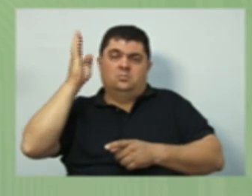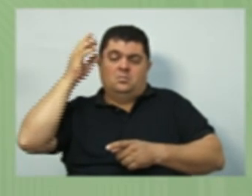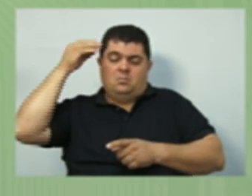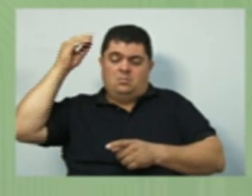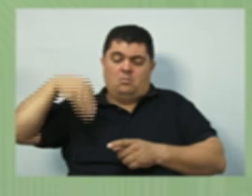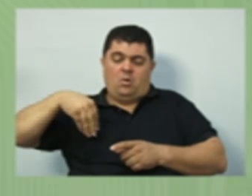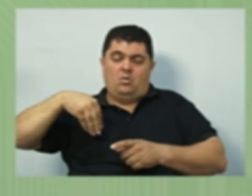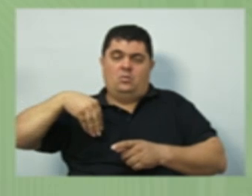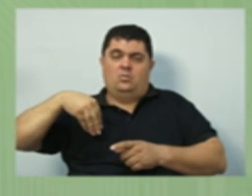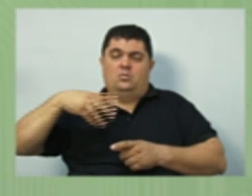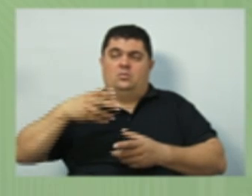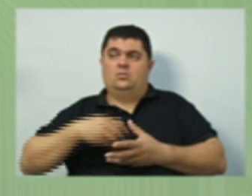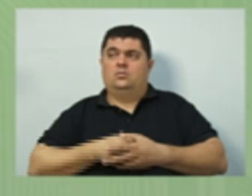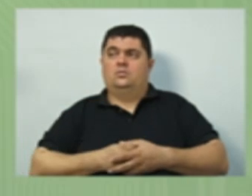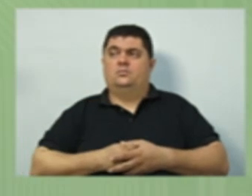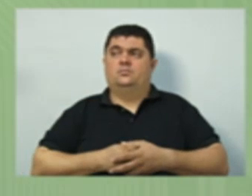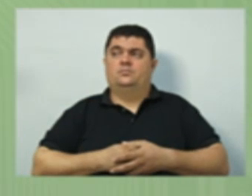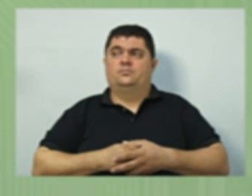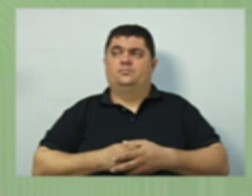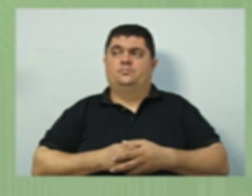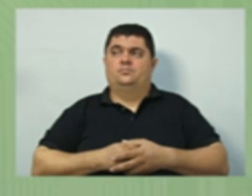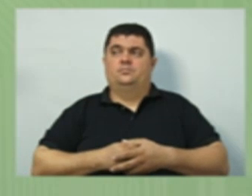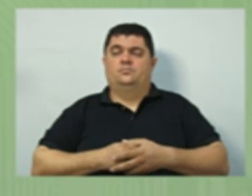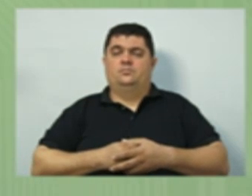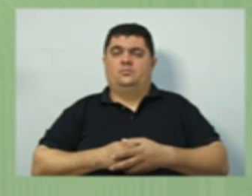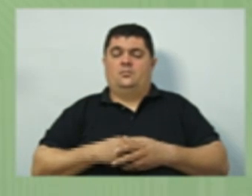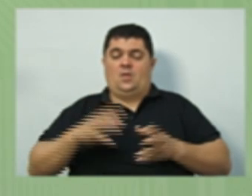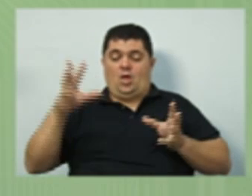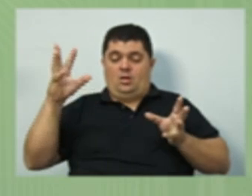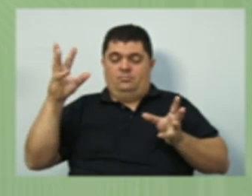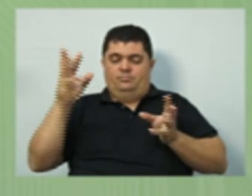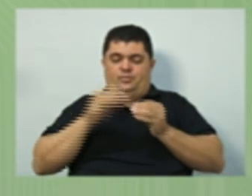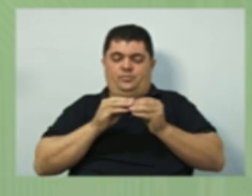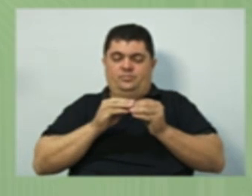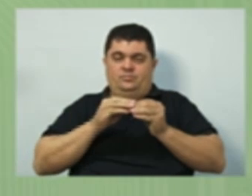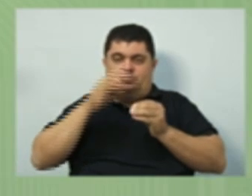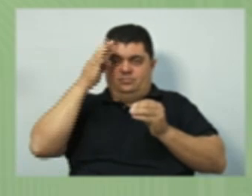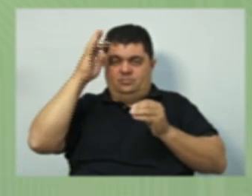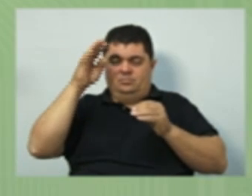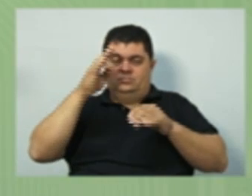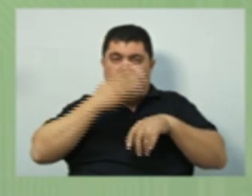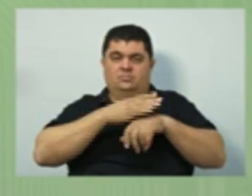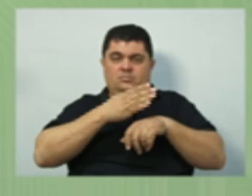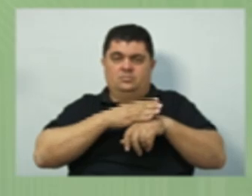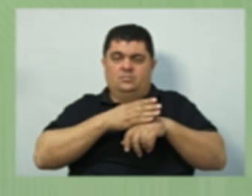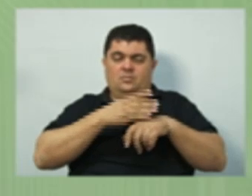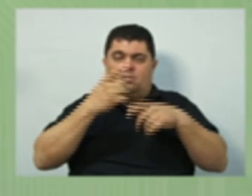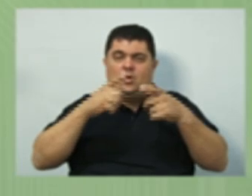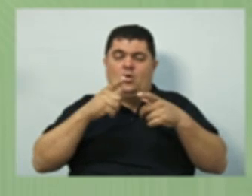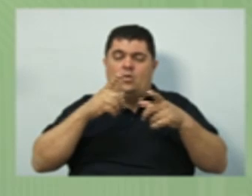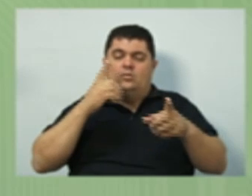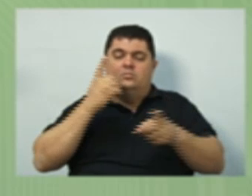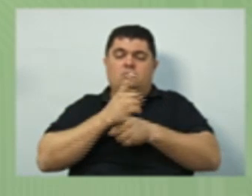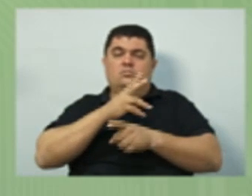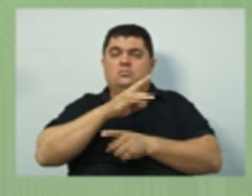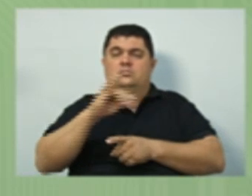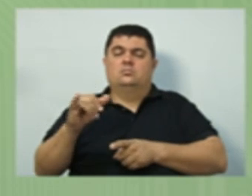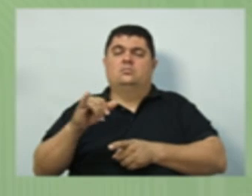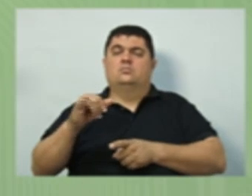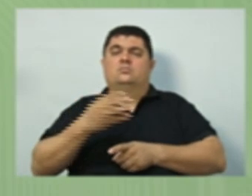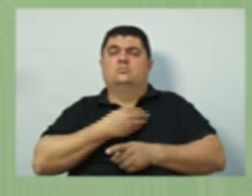deixa de ser burra. Em que momento os dois irão se encontrar?